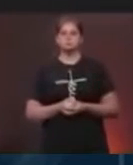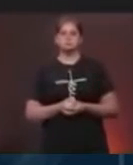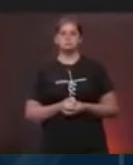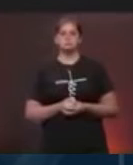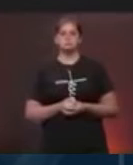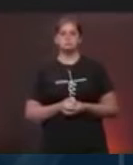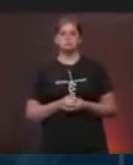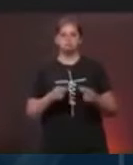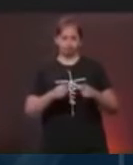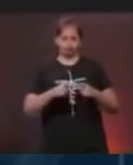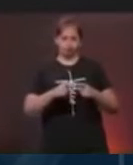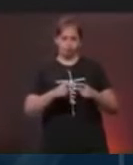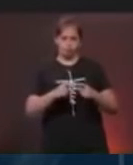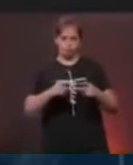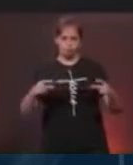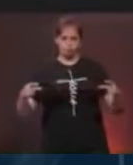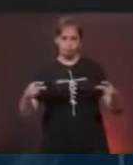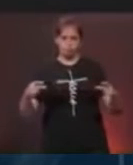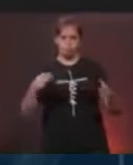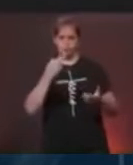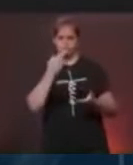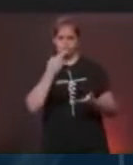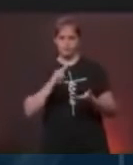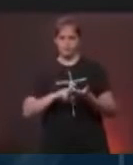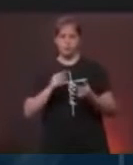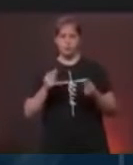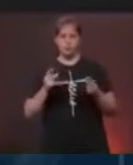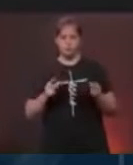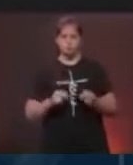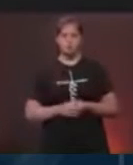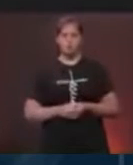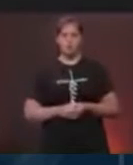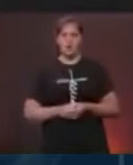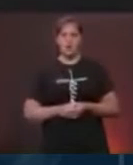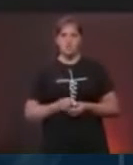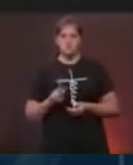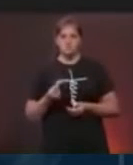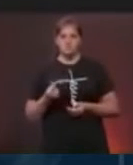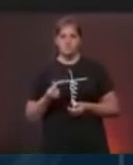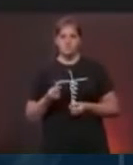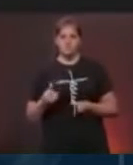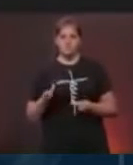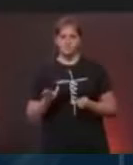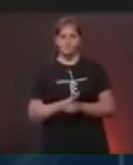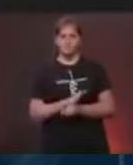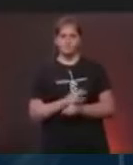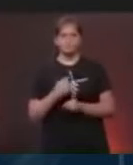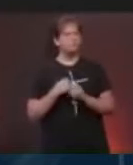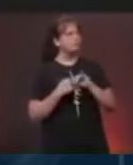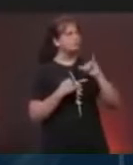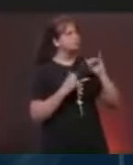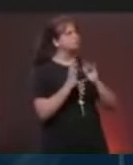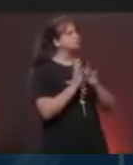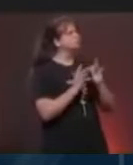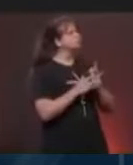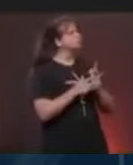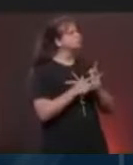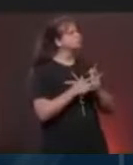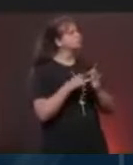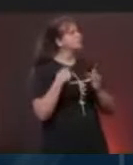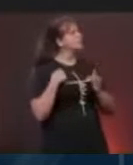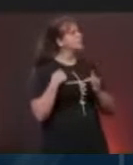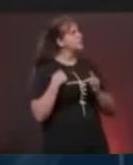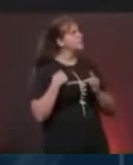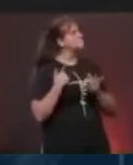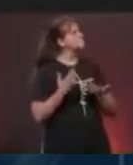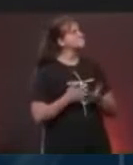um envelope grandão assim, cheio de dinheiro. Aí eu falei com Jesus: e eu tomando banho de piscina, e se eu estou em oração, o que é que eu não